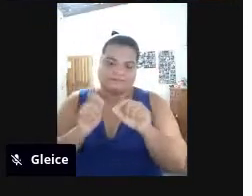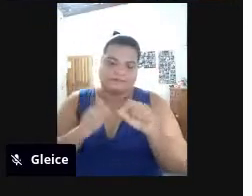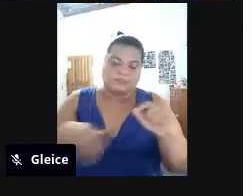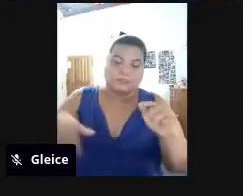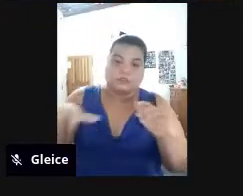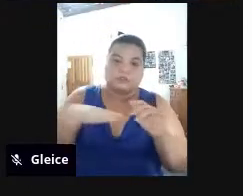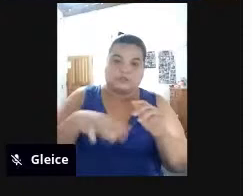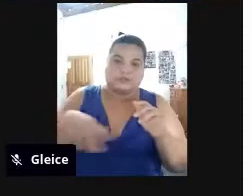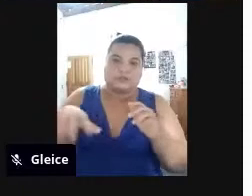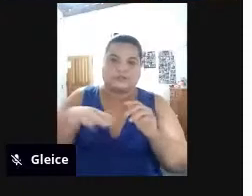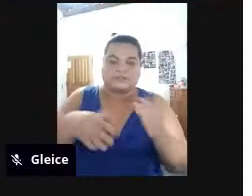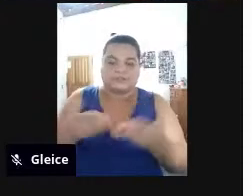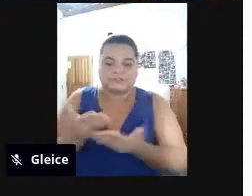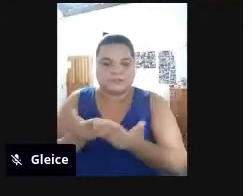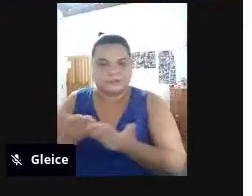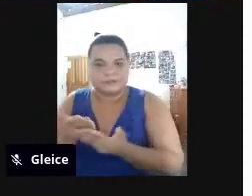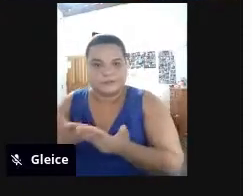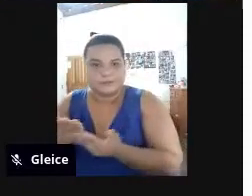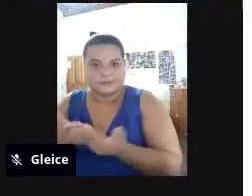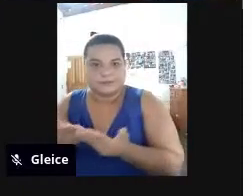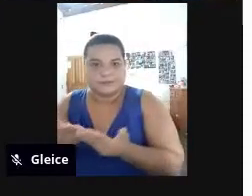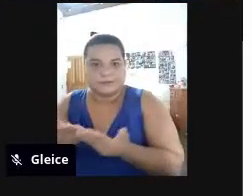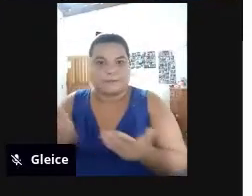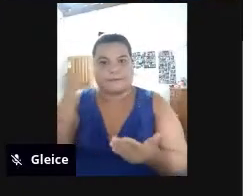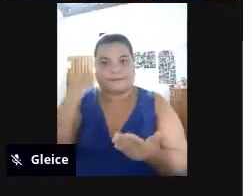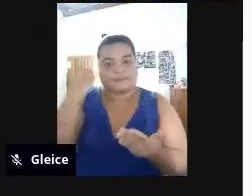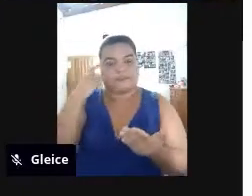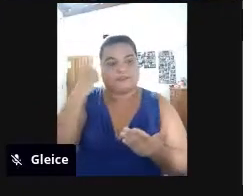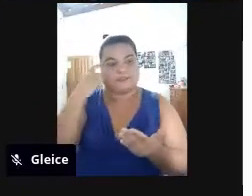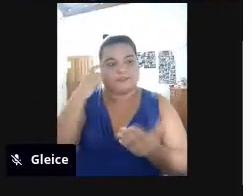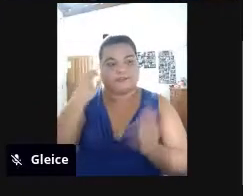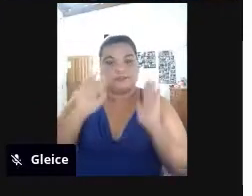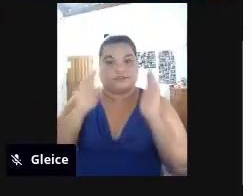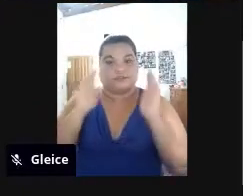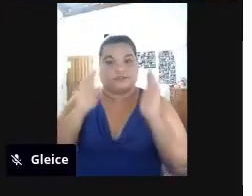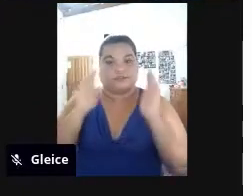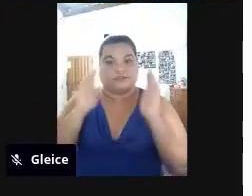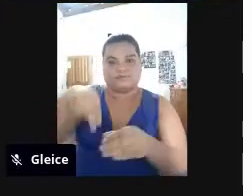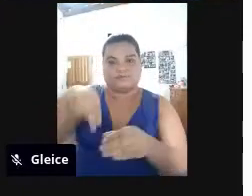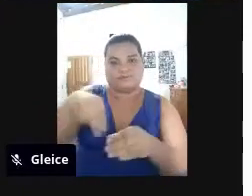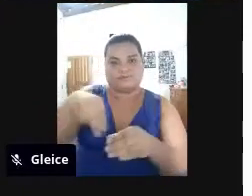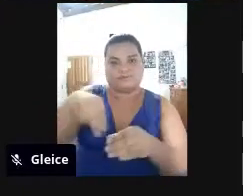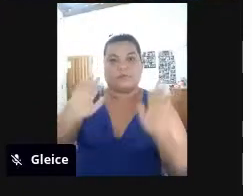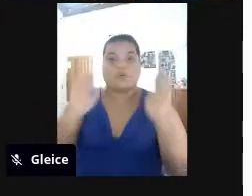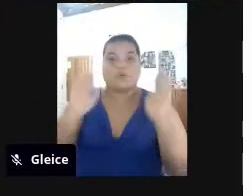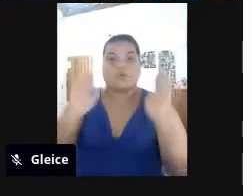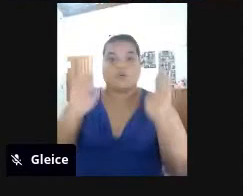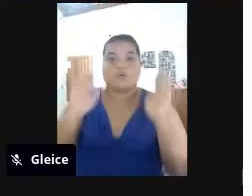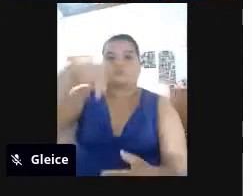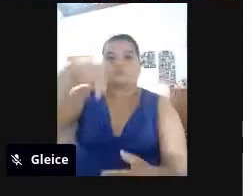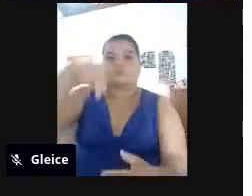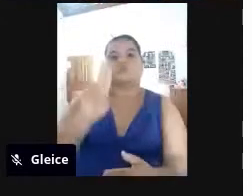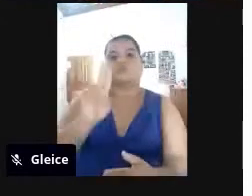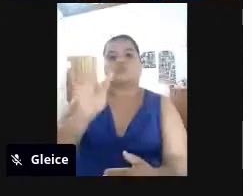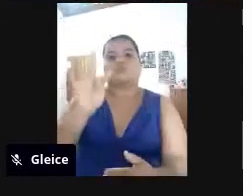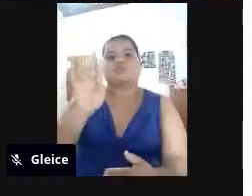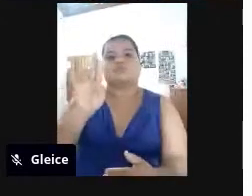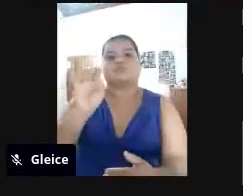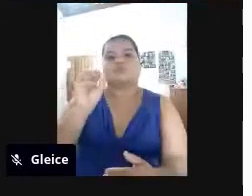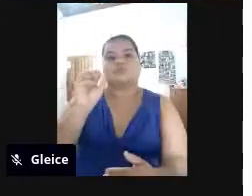clínico, pensando na visão do nutricionista, mas também na visão do nutrólogo. Então, nosso intuito, nosso